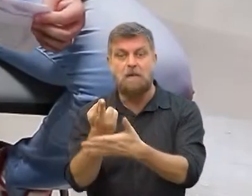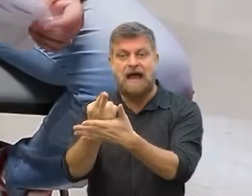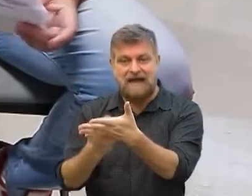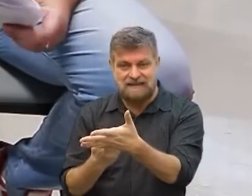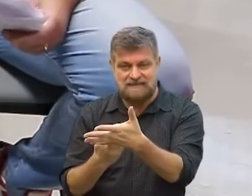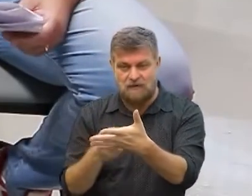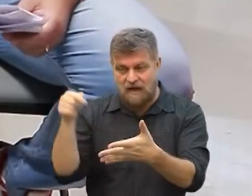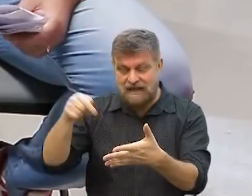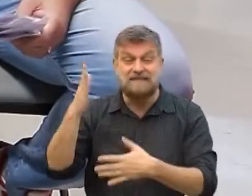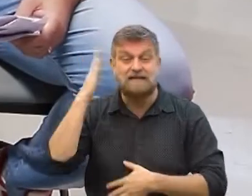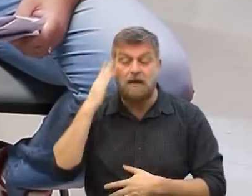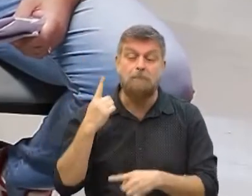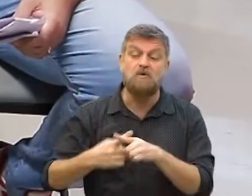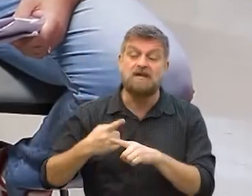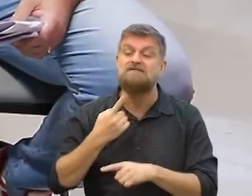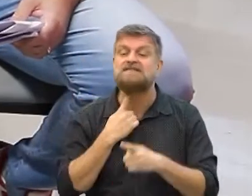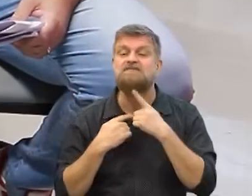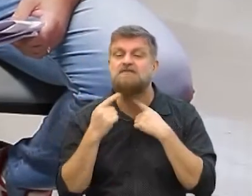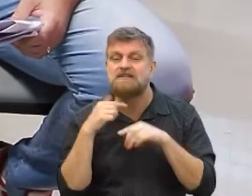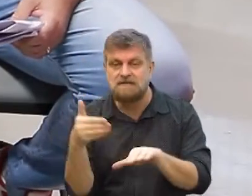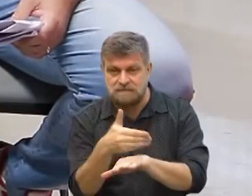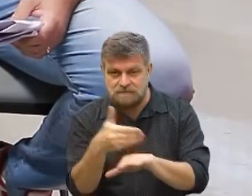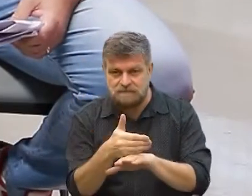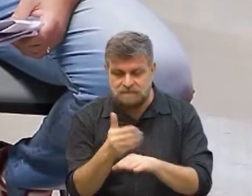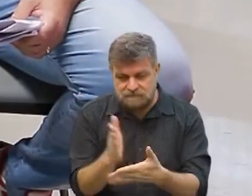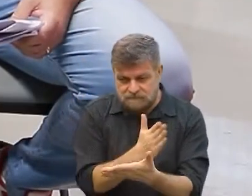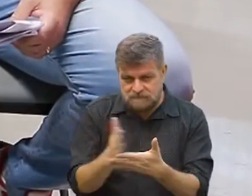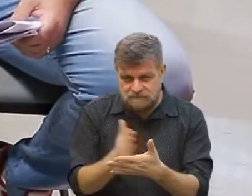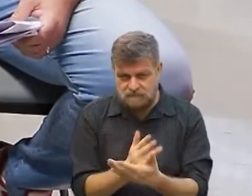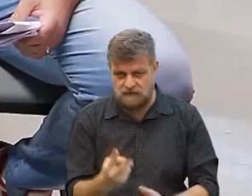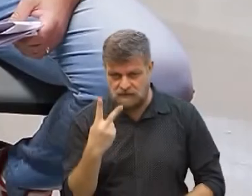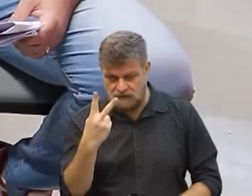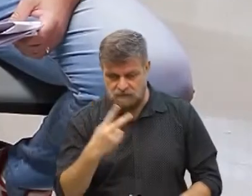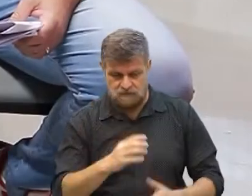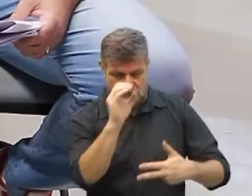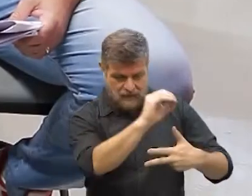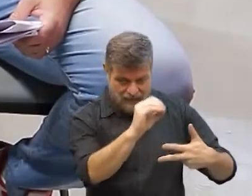juntar com a nota do Enem. Então, com a comissão de seleção, com essas duas